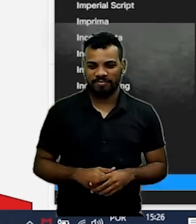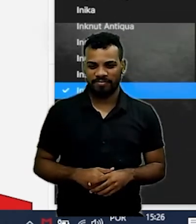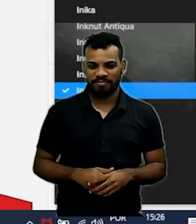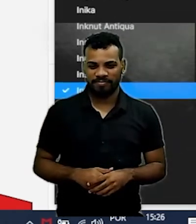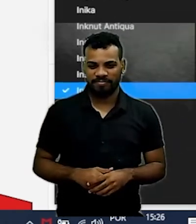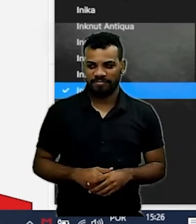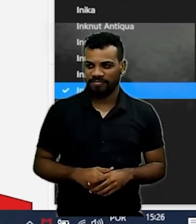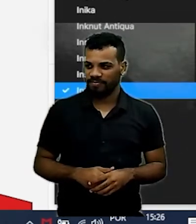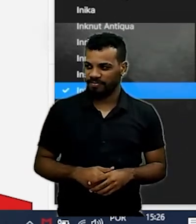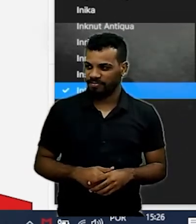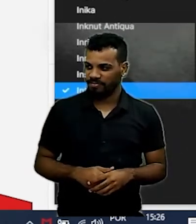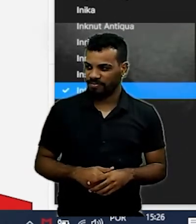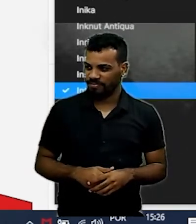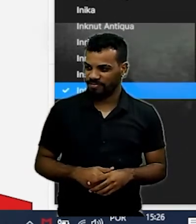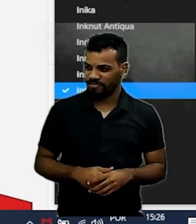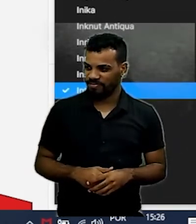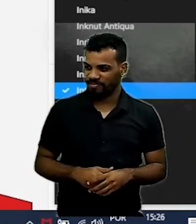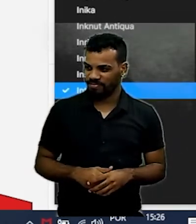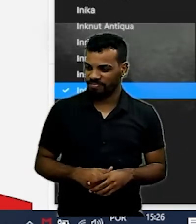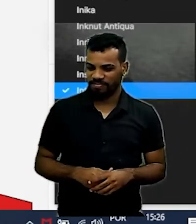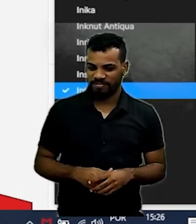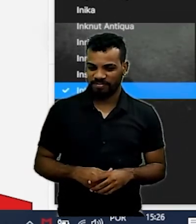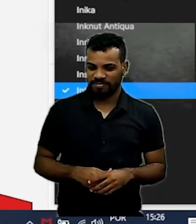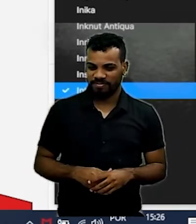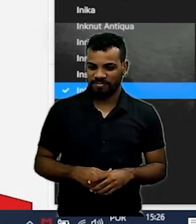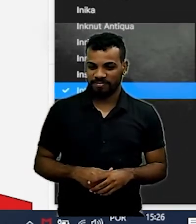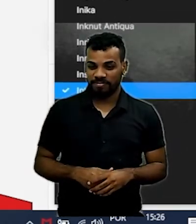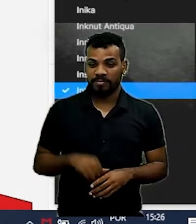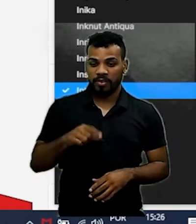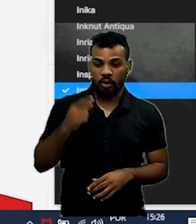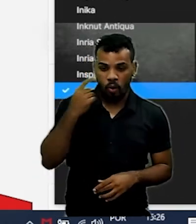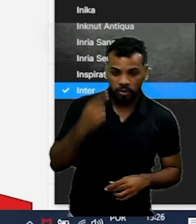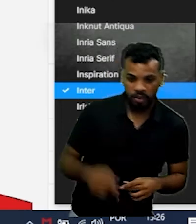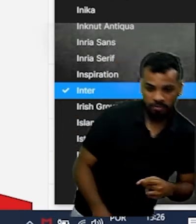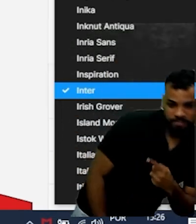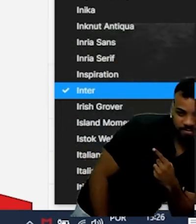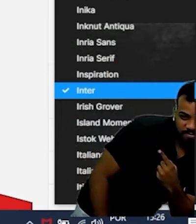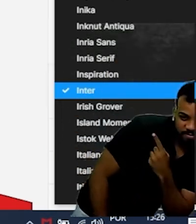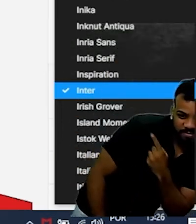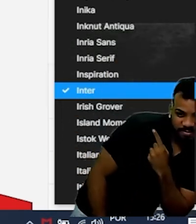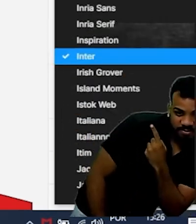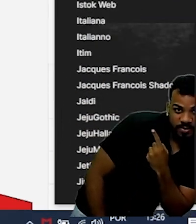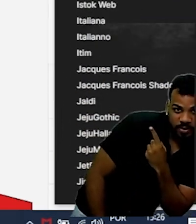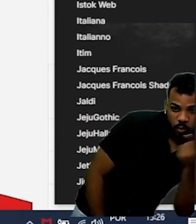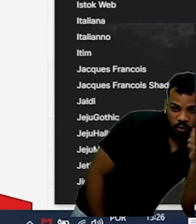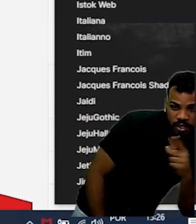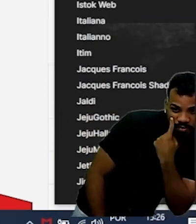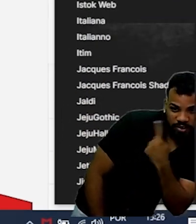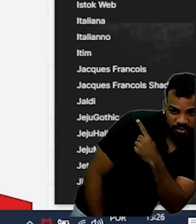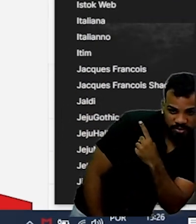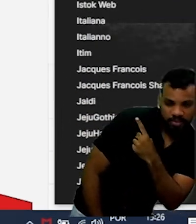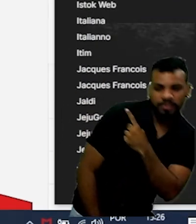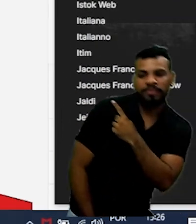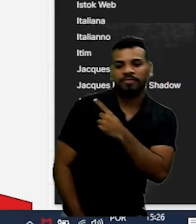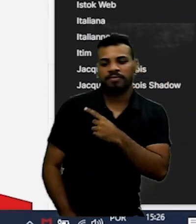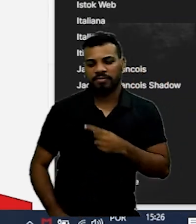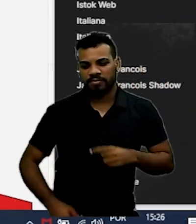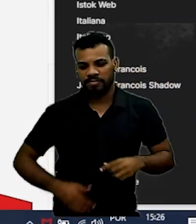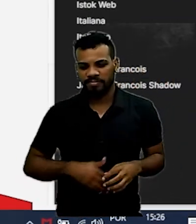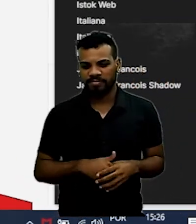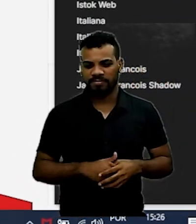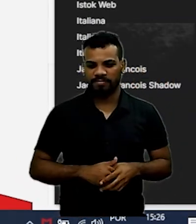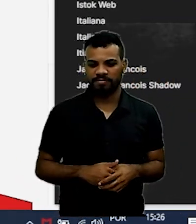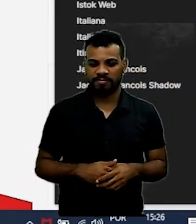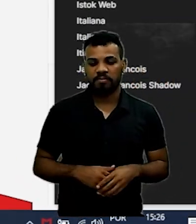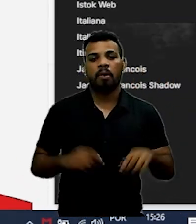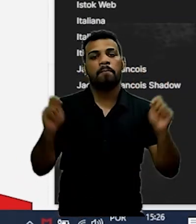fontes, mas você não consegue ver como elas são antes de aplicar elas. Então, vamos lá. Se eu quiser, por exemplo, a Inspiration, ela pode